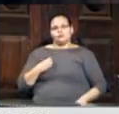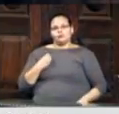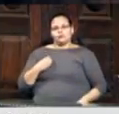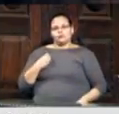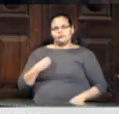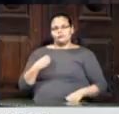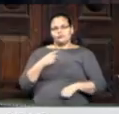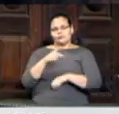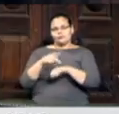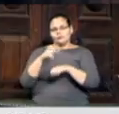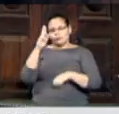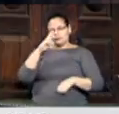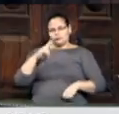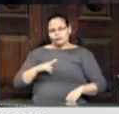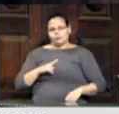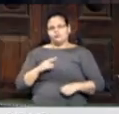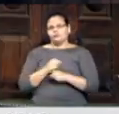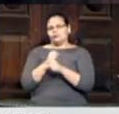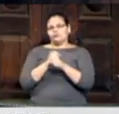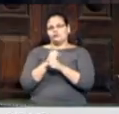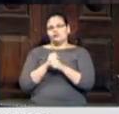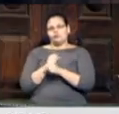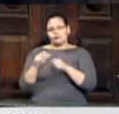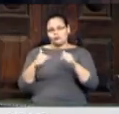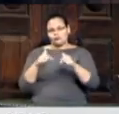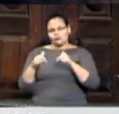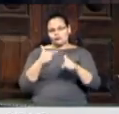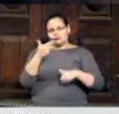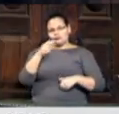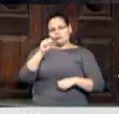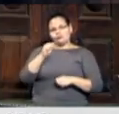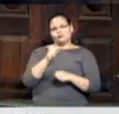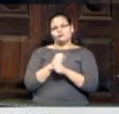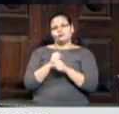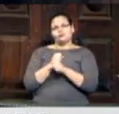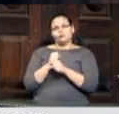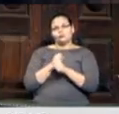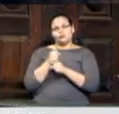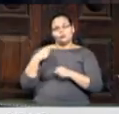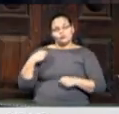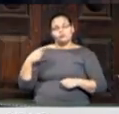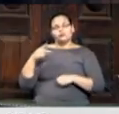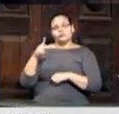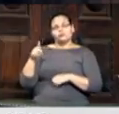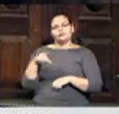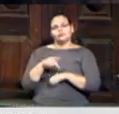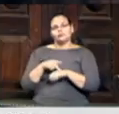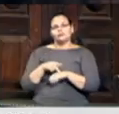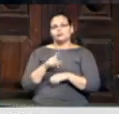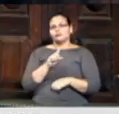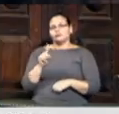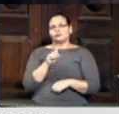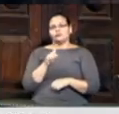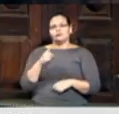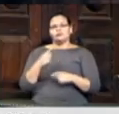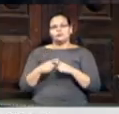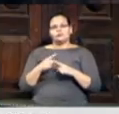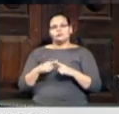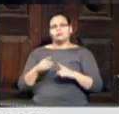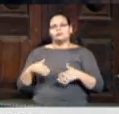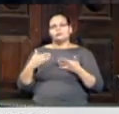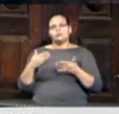muitos anos, trabalho com a Rússia há 28 anos, e me aproximei daquele país, não pela